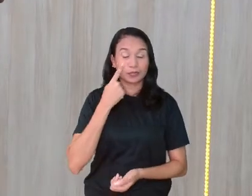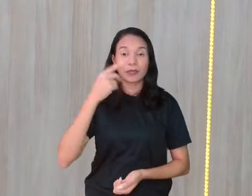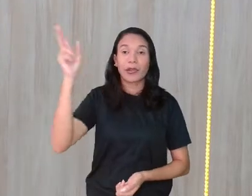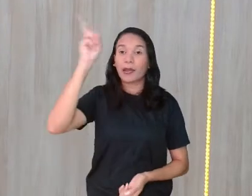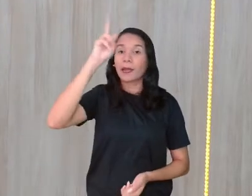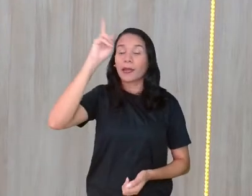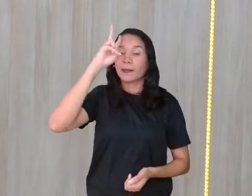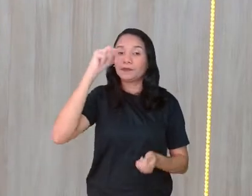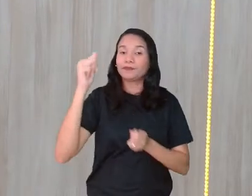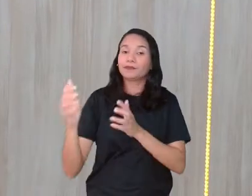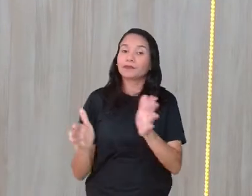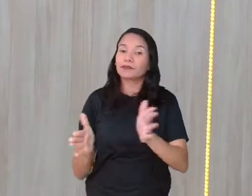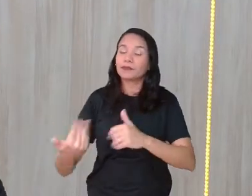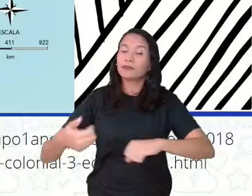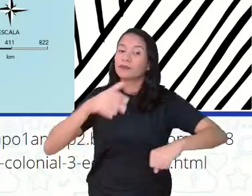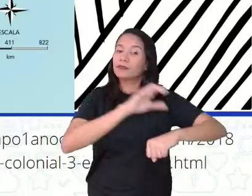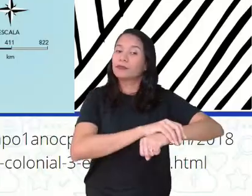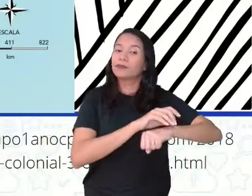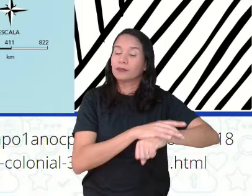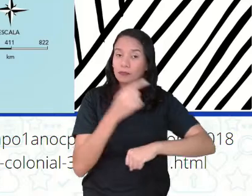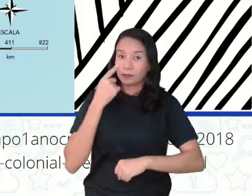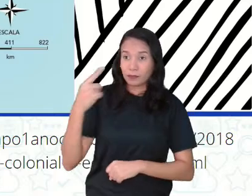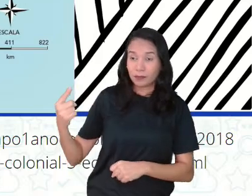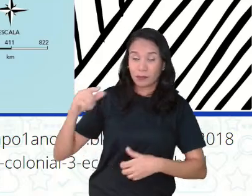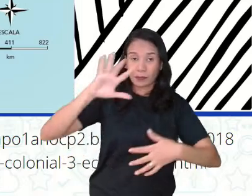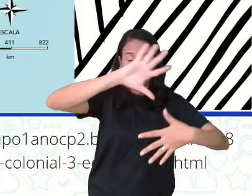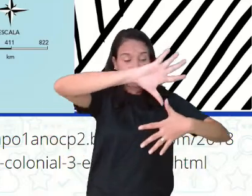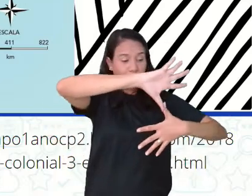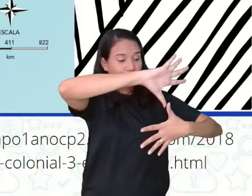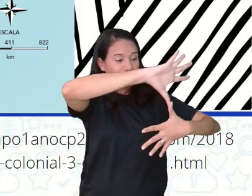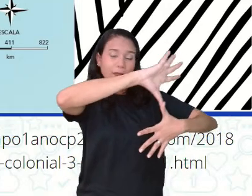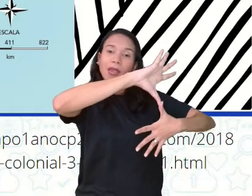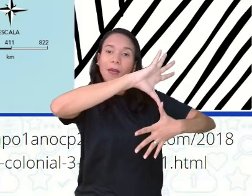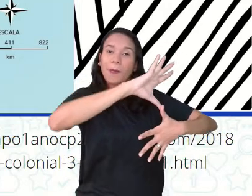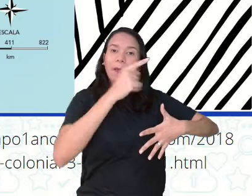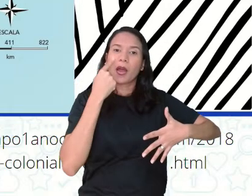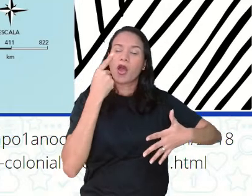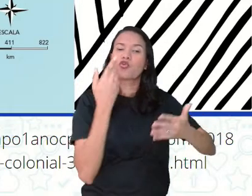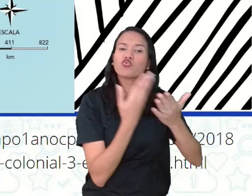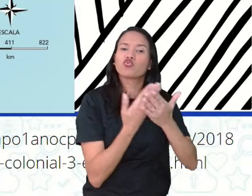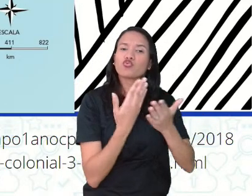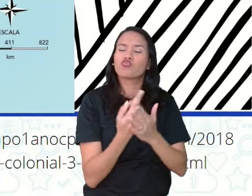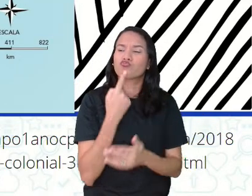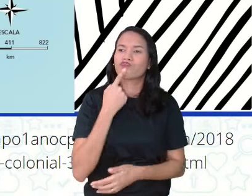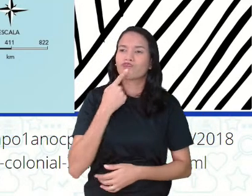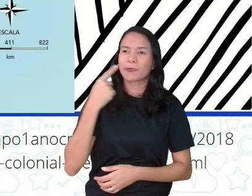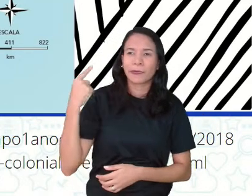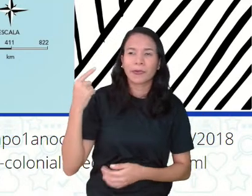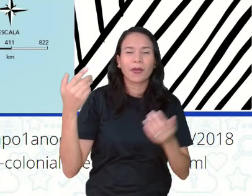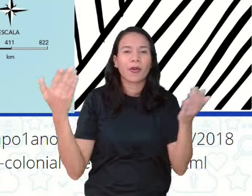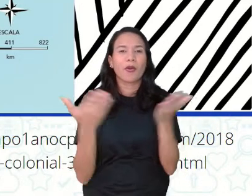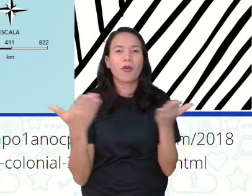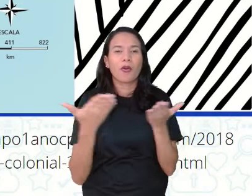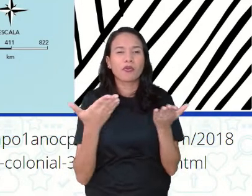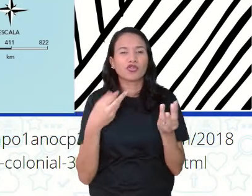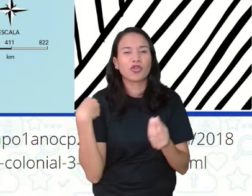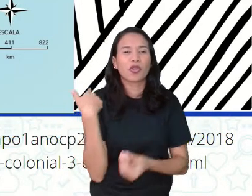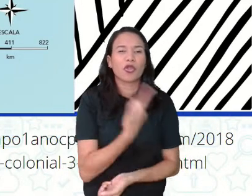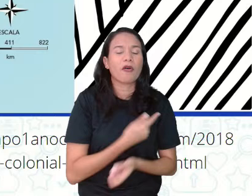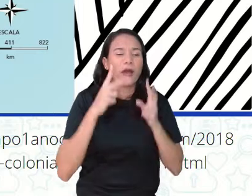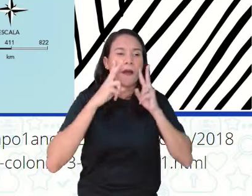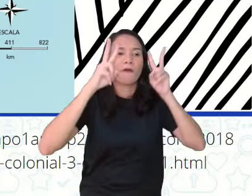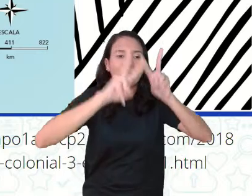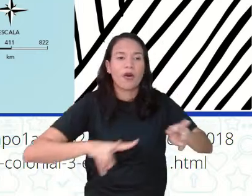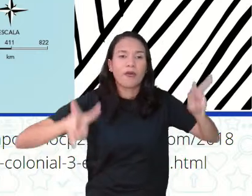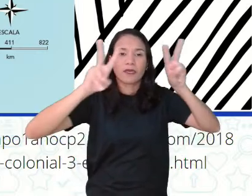período colonial, vê esse mapa aqui. Esse mapa a gente já viu na aula passada, tá? Mas hoje a gente vai dar um upgrade aí. Vocês estavam